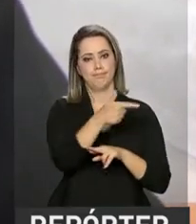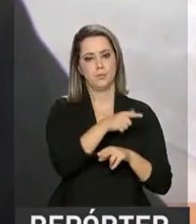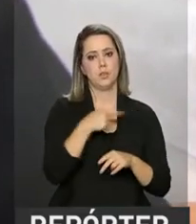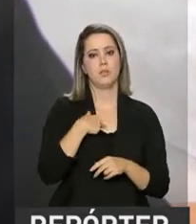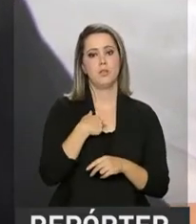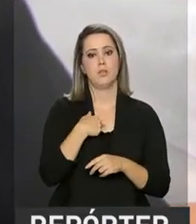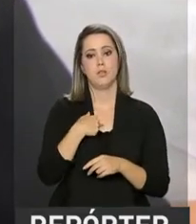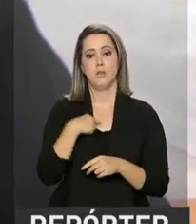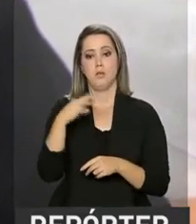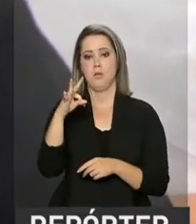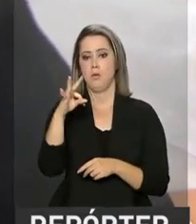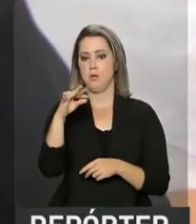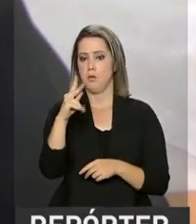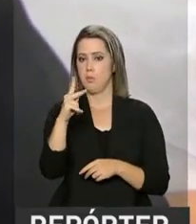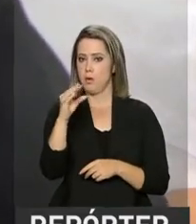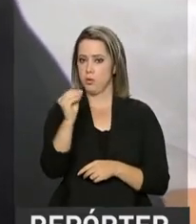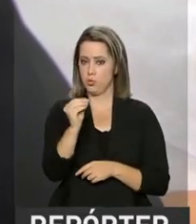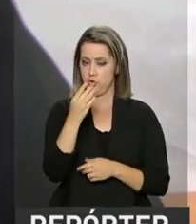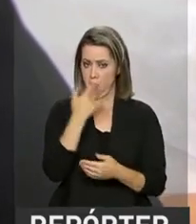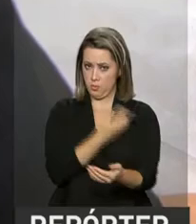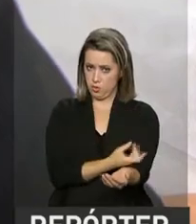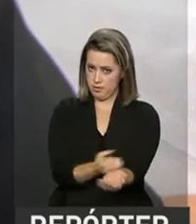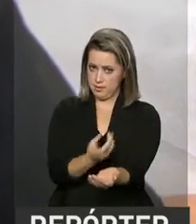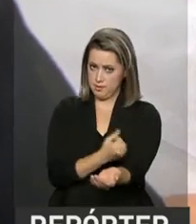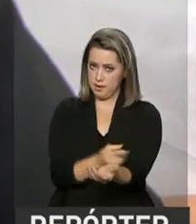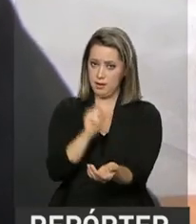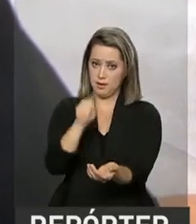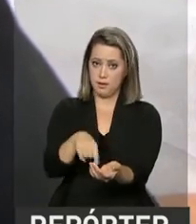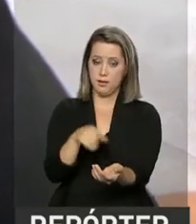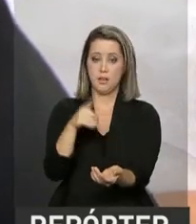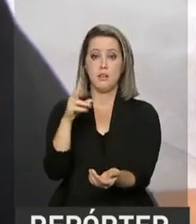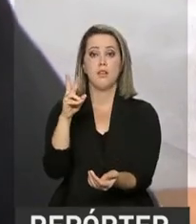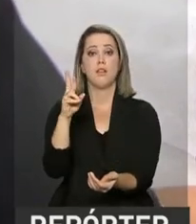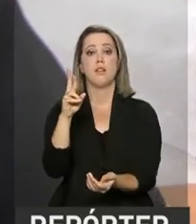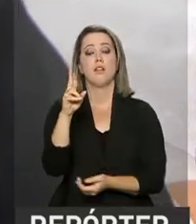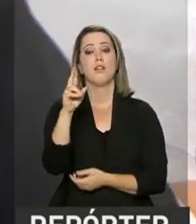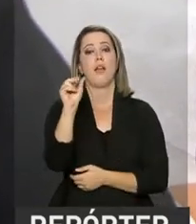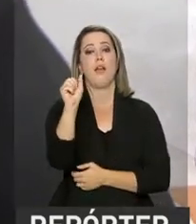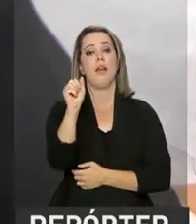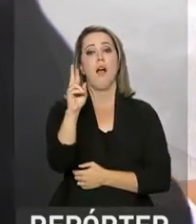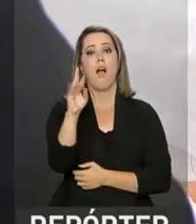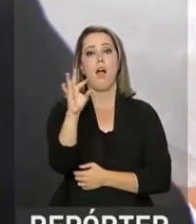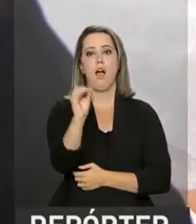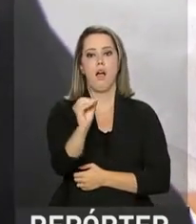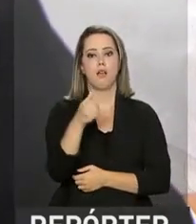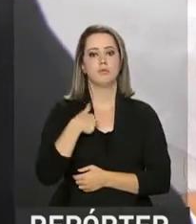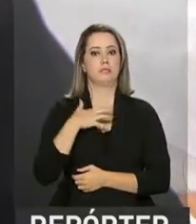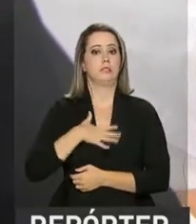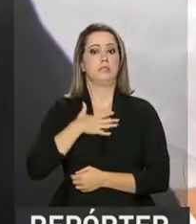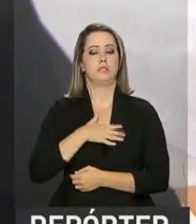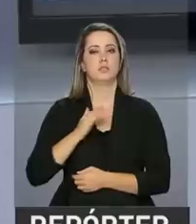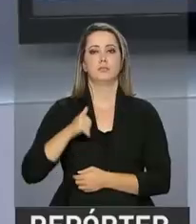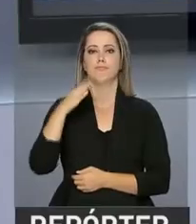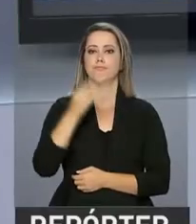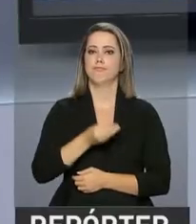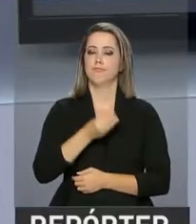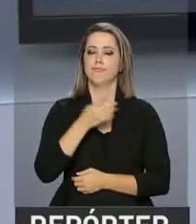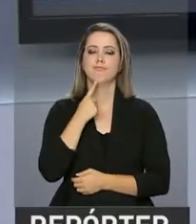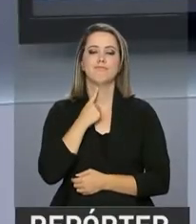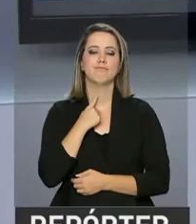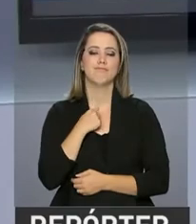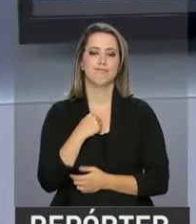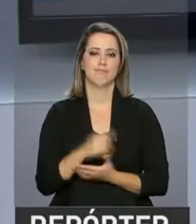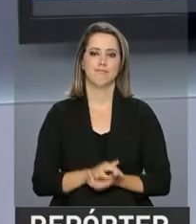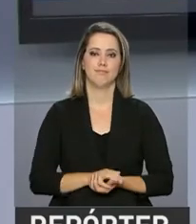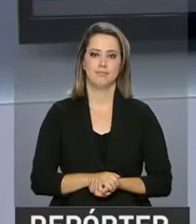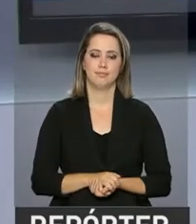tipo sanguíneo se é mais raro né aí porém fácil que eu tenho mais vontade ainda de doar nós